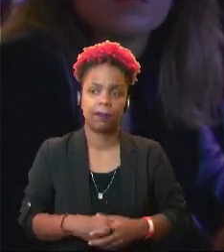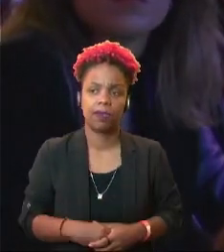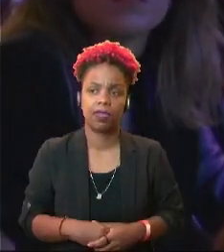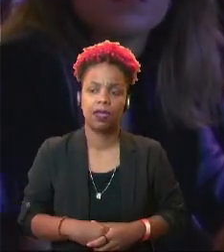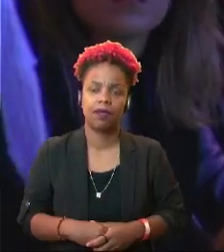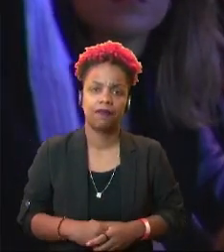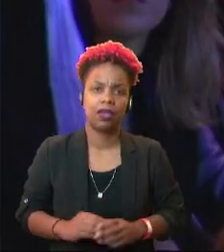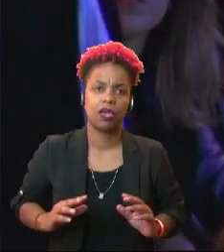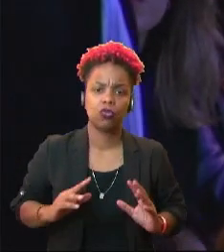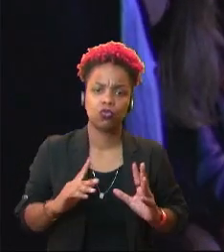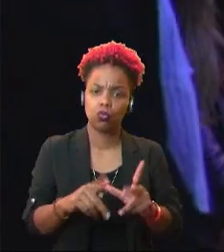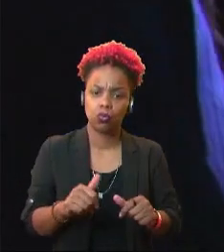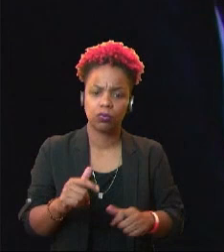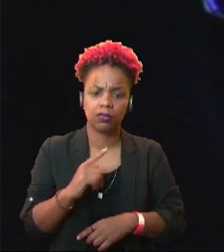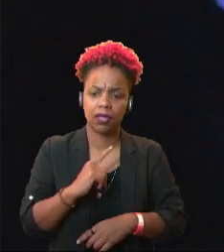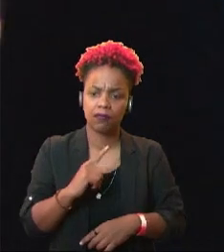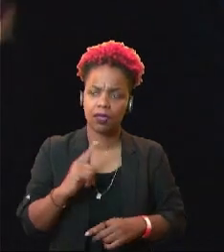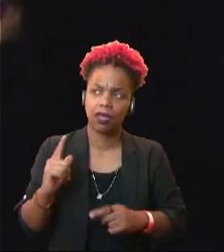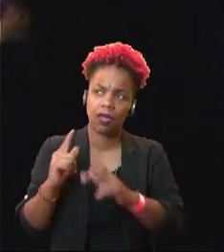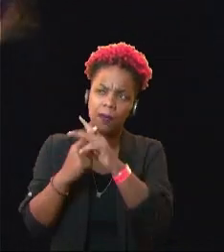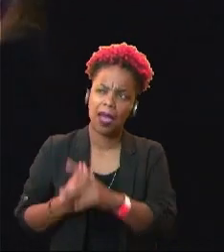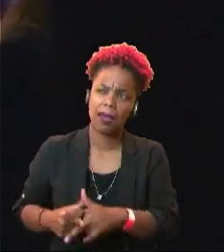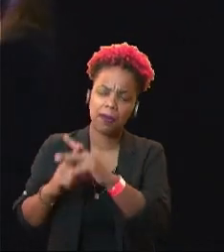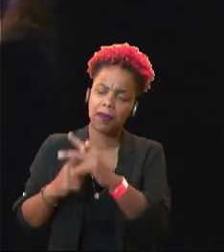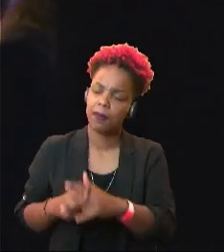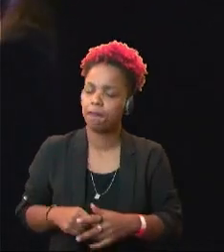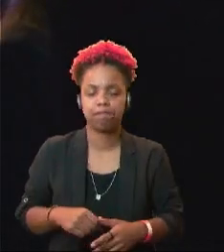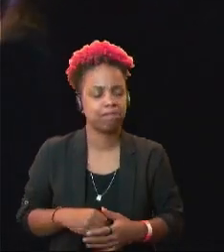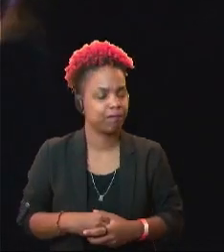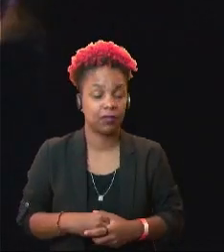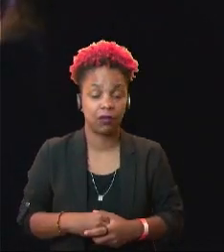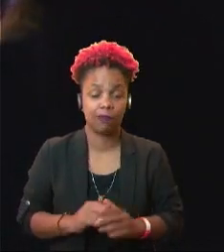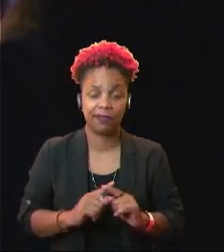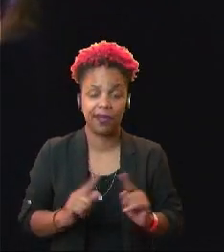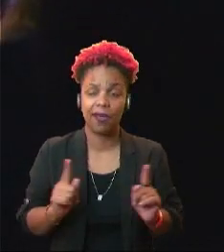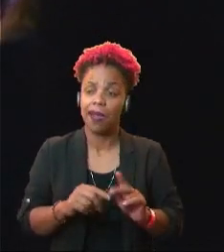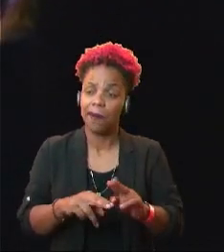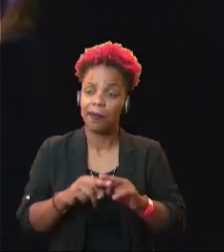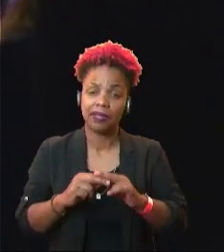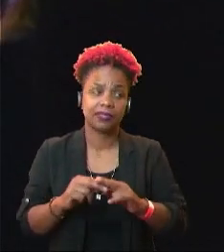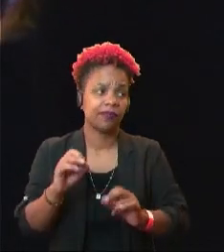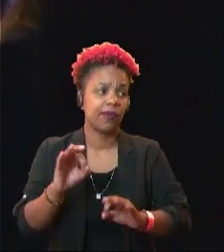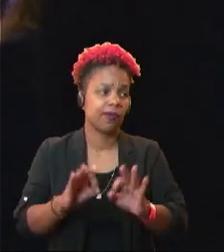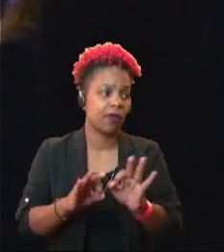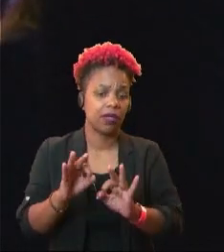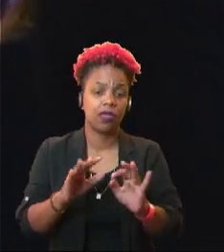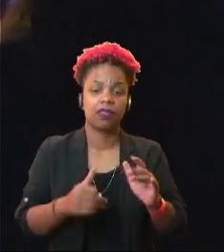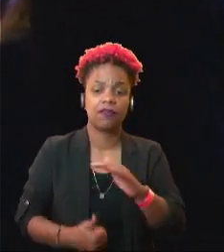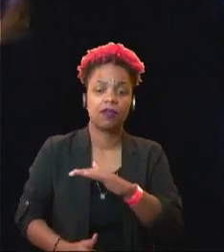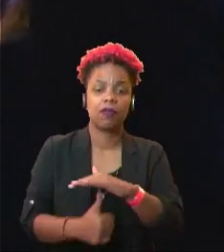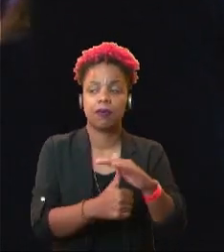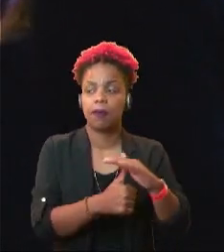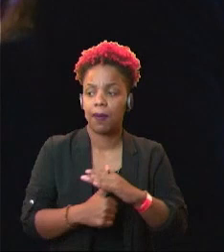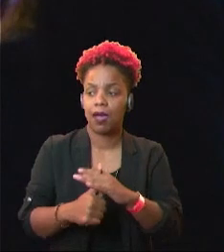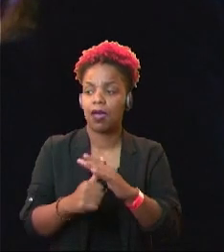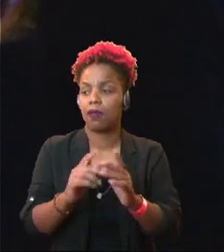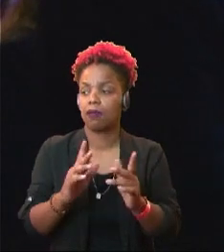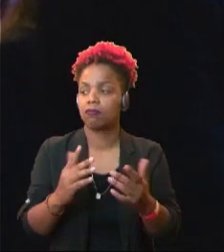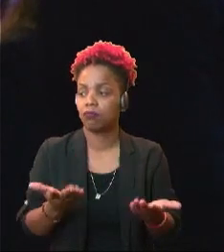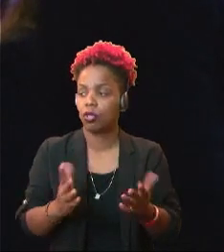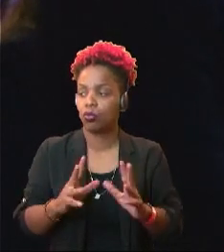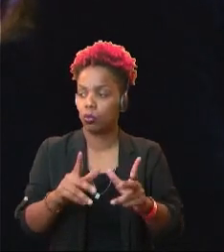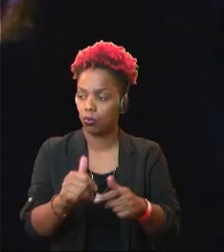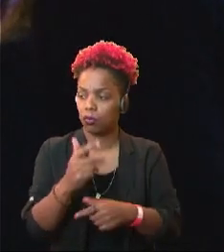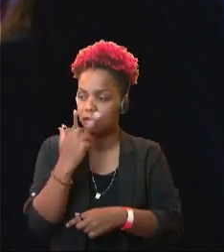falar que tudo tenha que ser reformado, mas sim que os organismos internacionais considerem isso. War